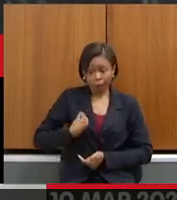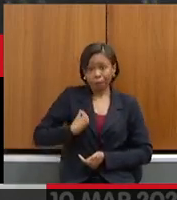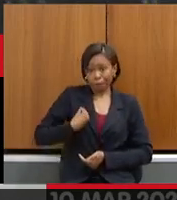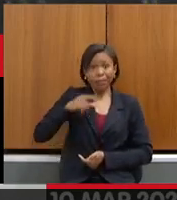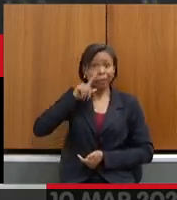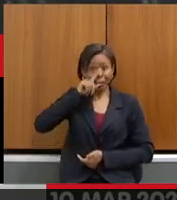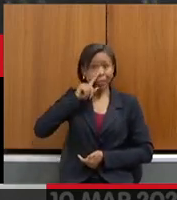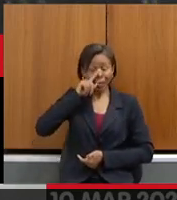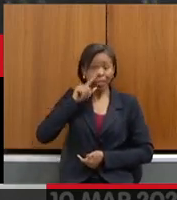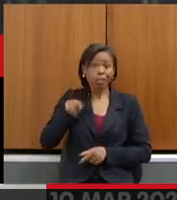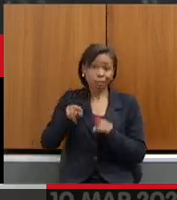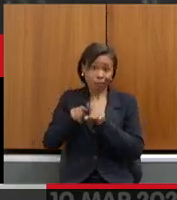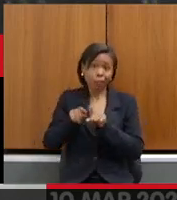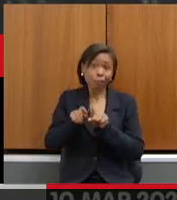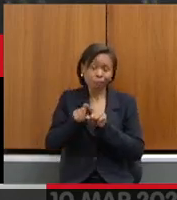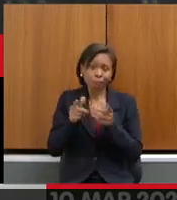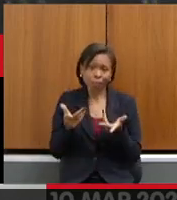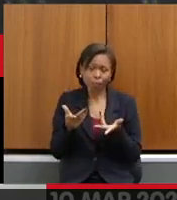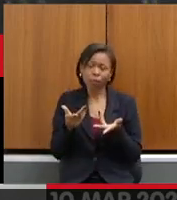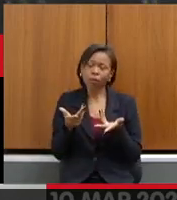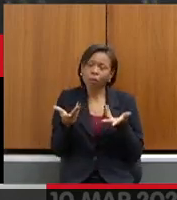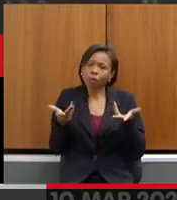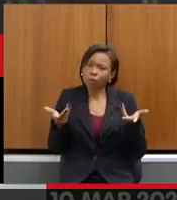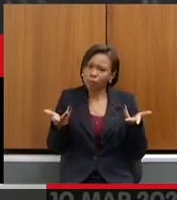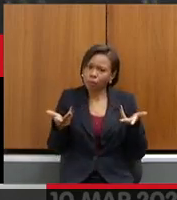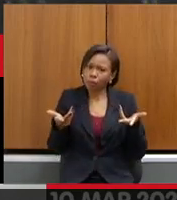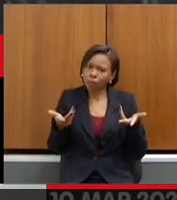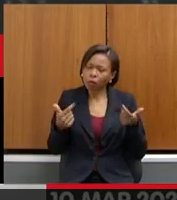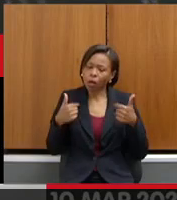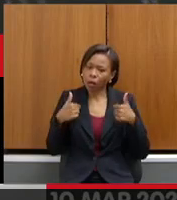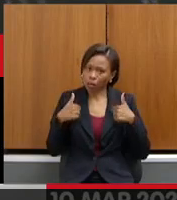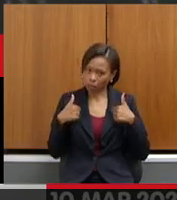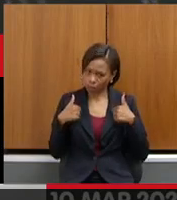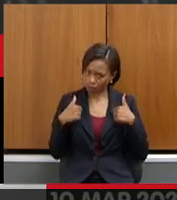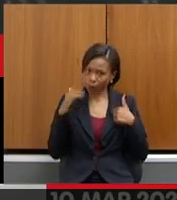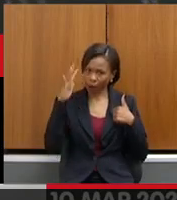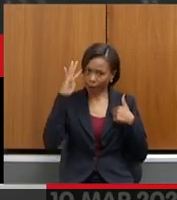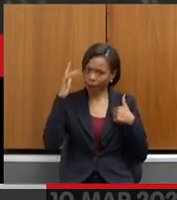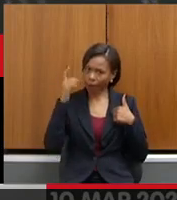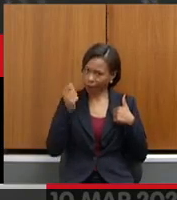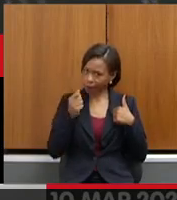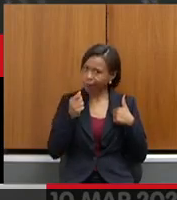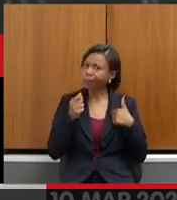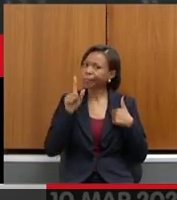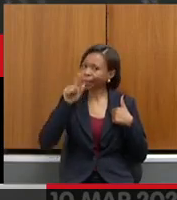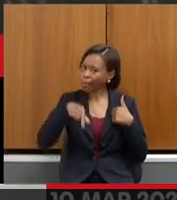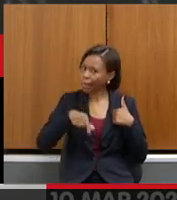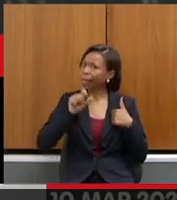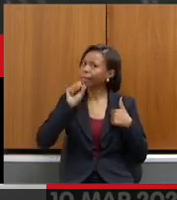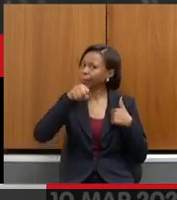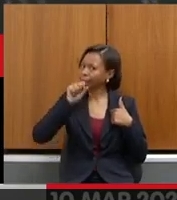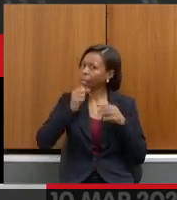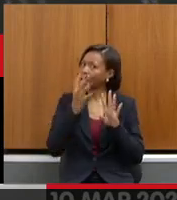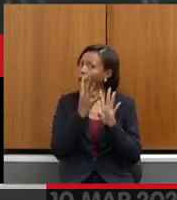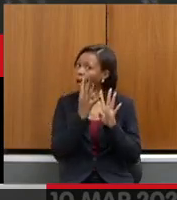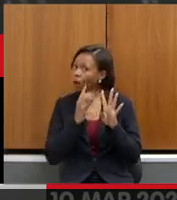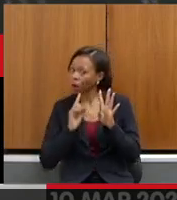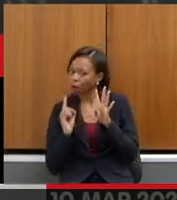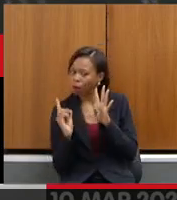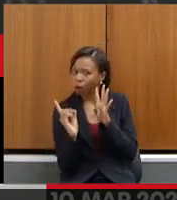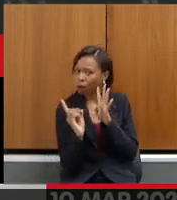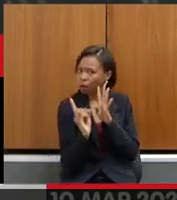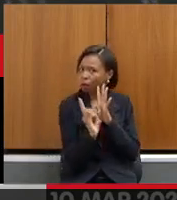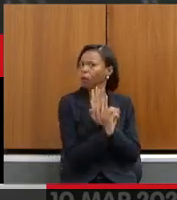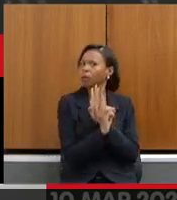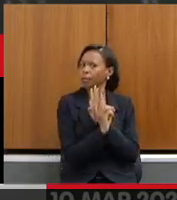todo momento então desta feita consideram que foi um flagrante fura-fila assim a vacinação